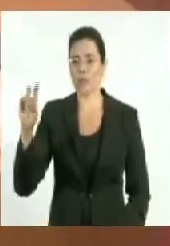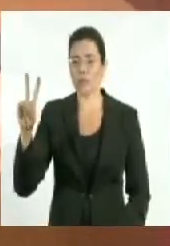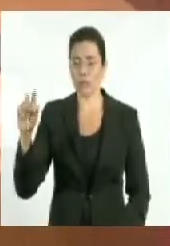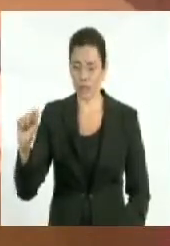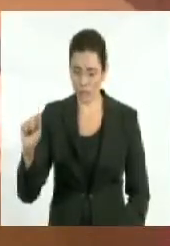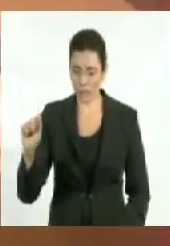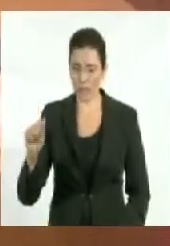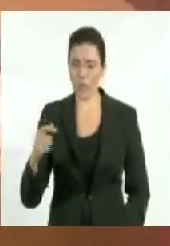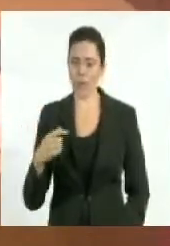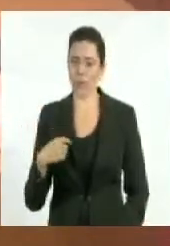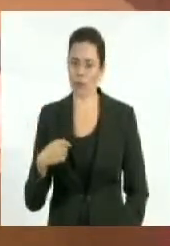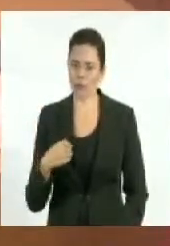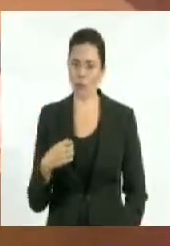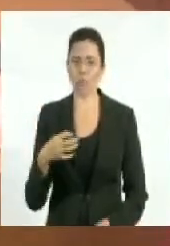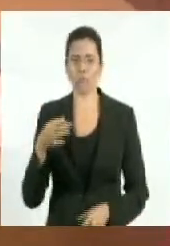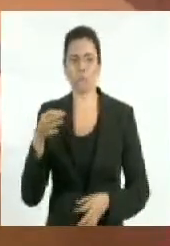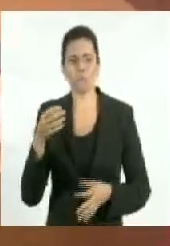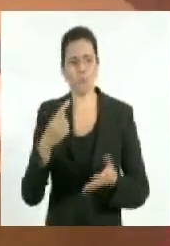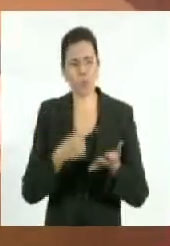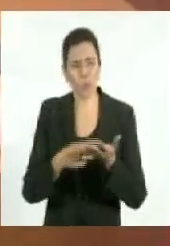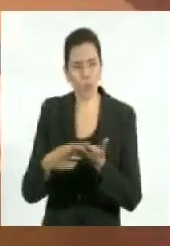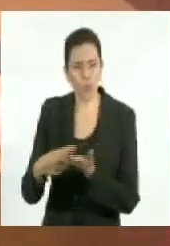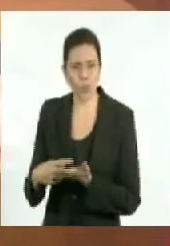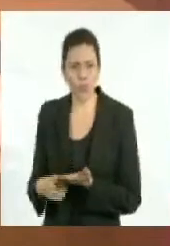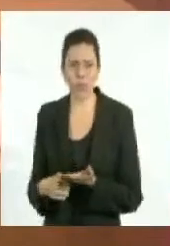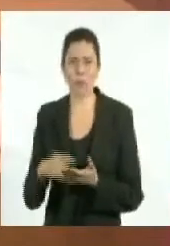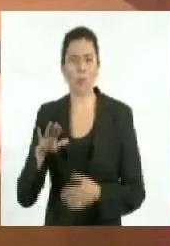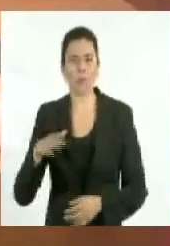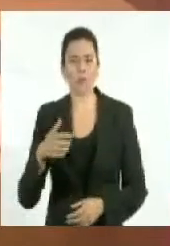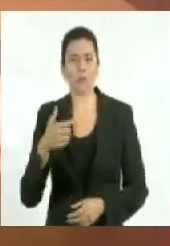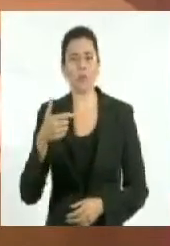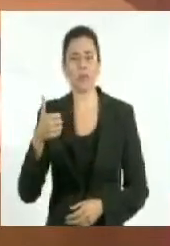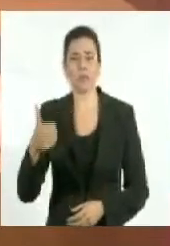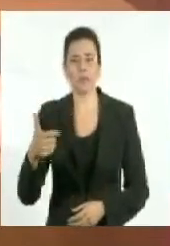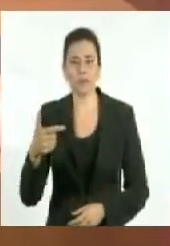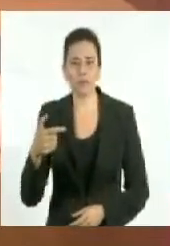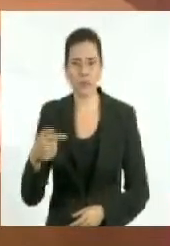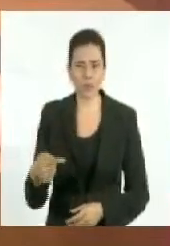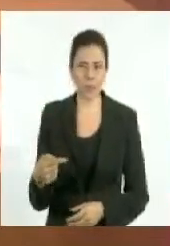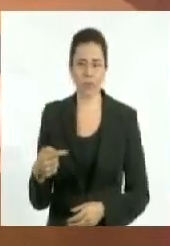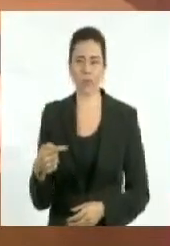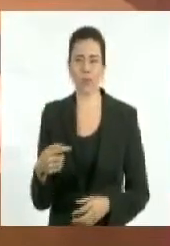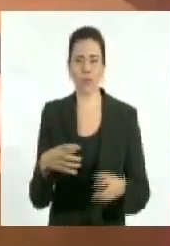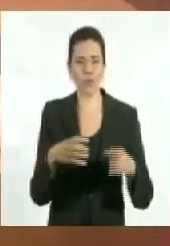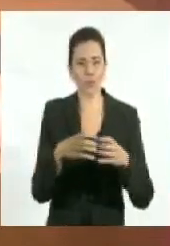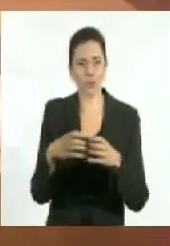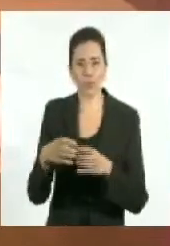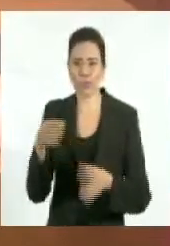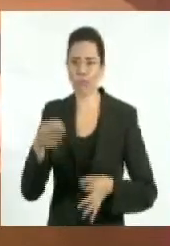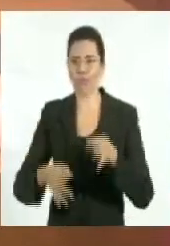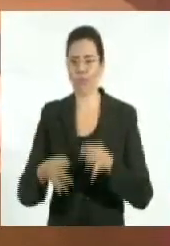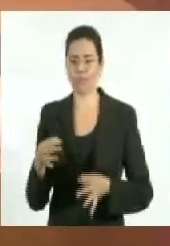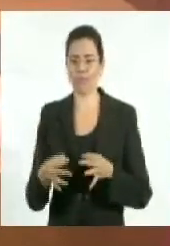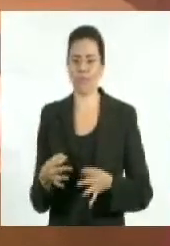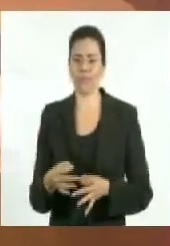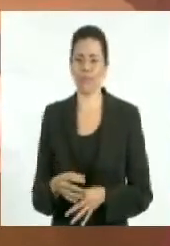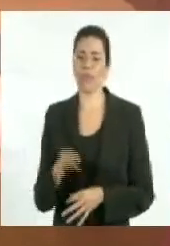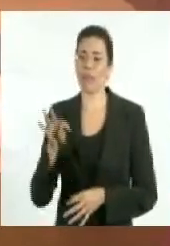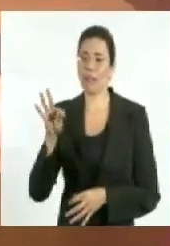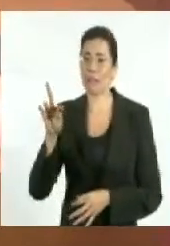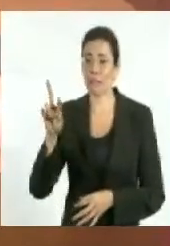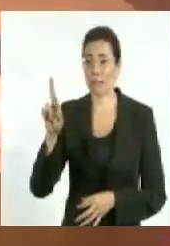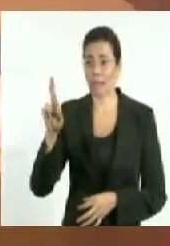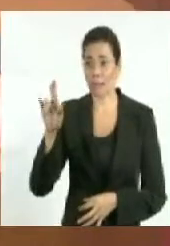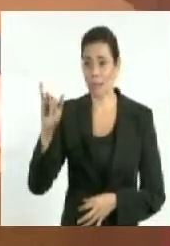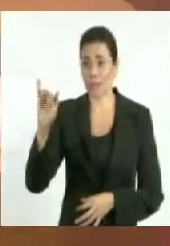Minas Gerais, São Paulo, e eu negociei com todos eles. Então, mas nós temos outros clubes, por exemplo, aqui no Maranhão, que não tem,